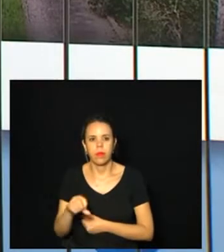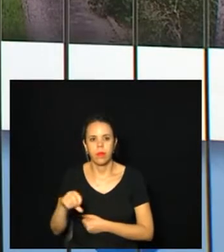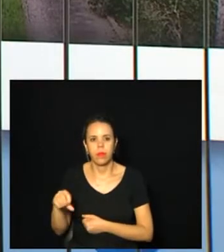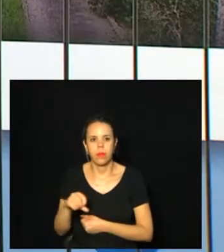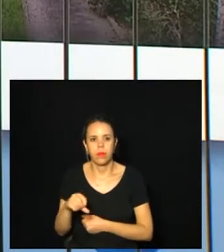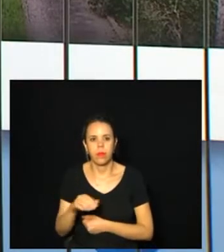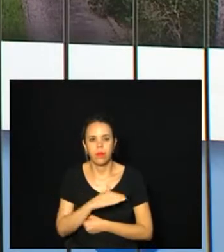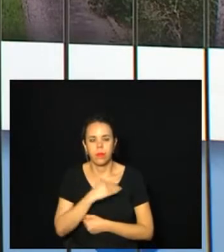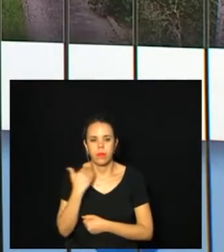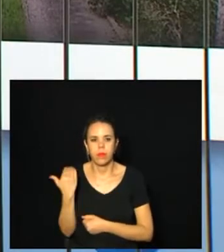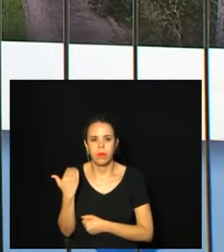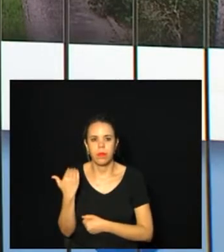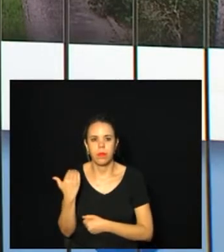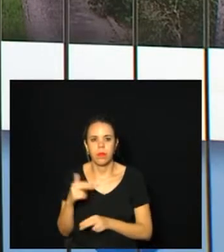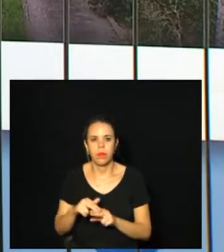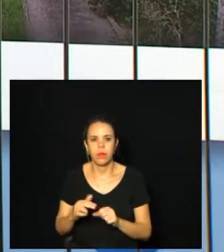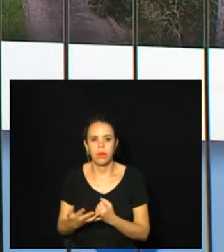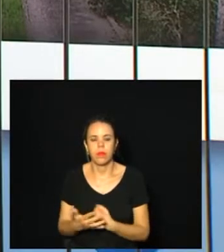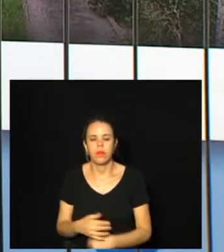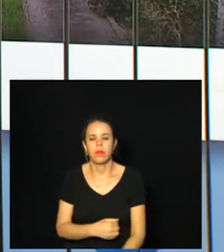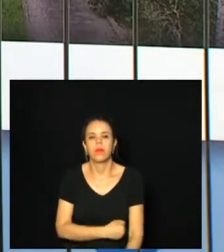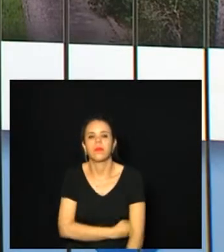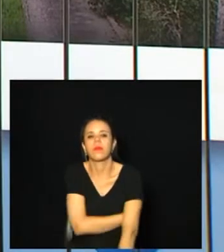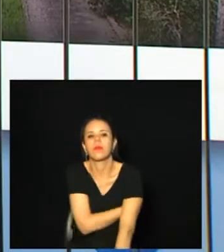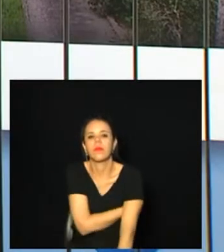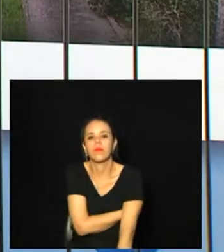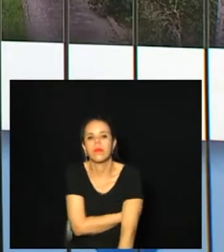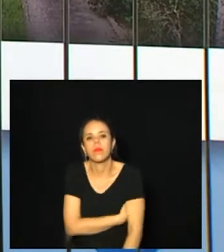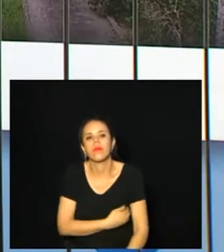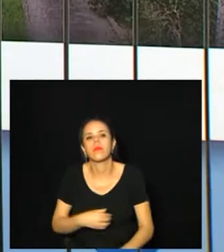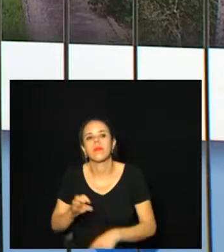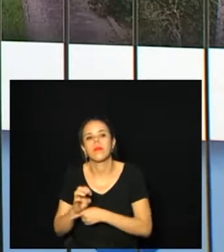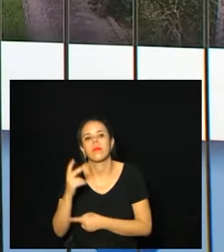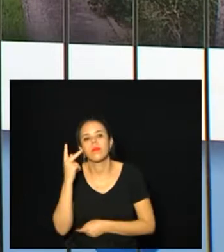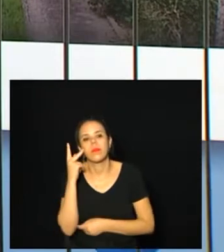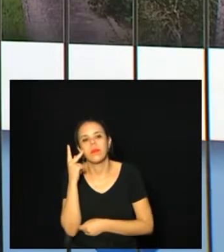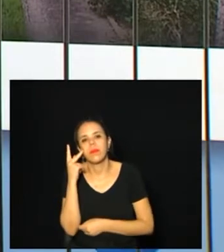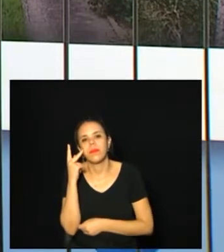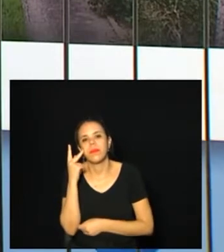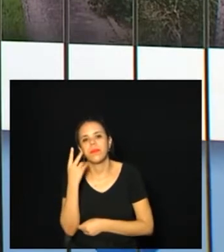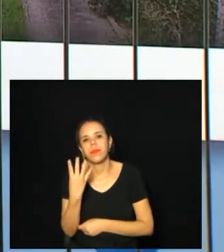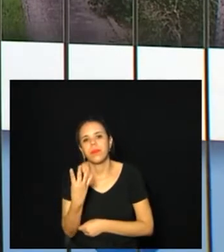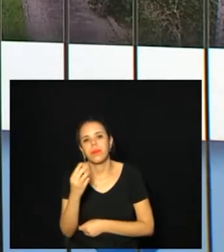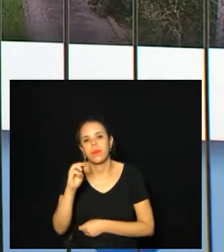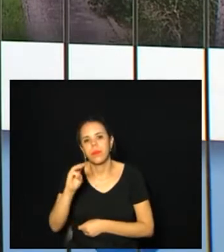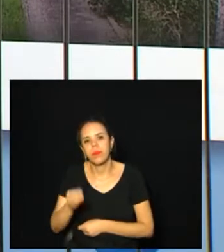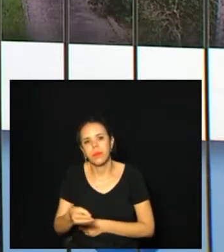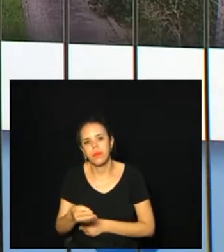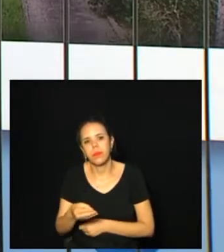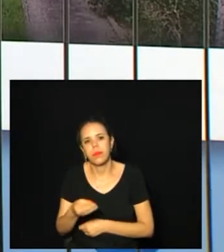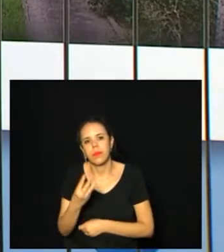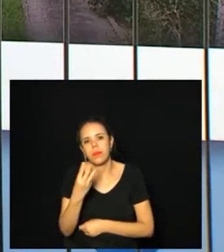602.099 óbitos devido à Covid-19. No estado de São Paulo, são